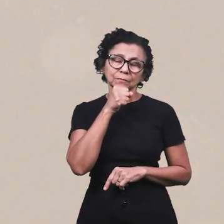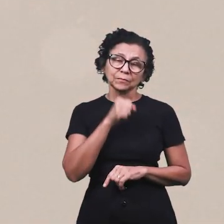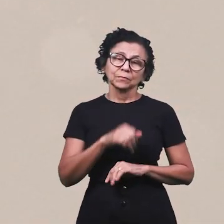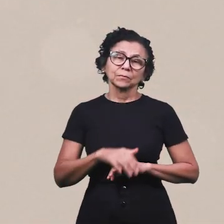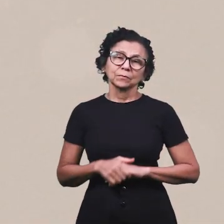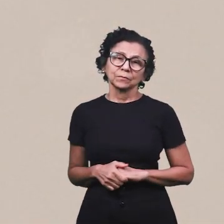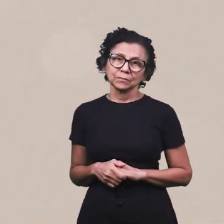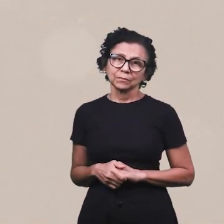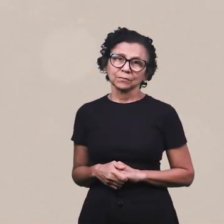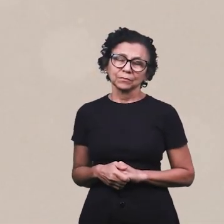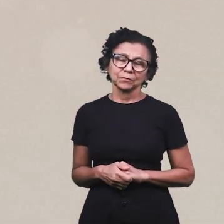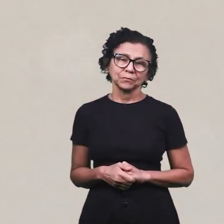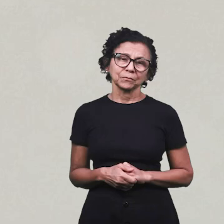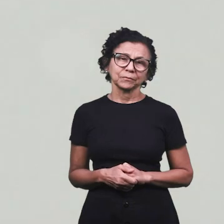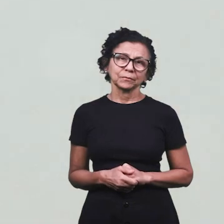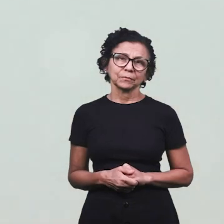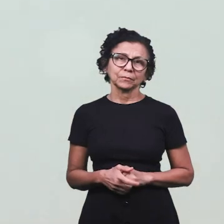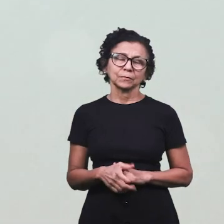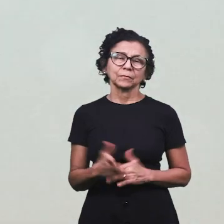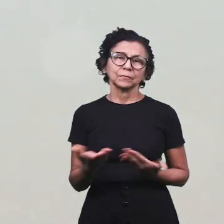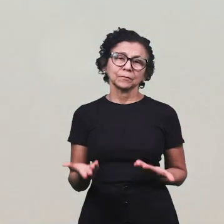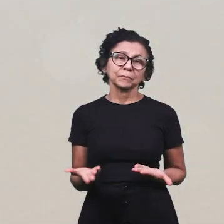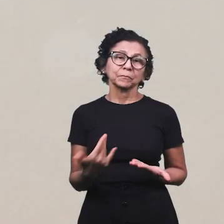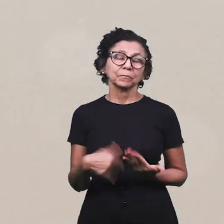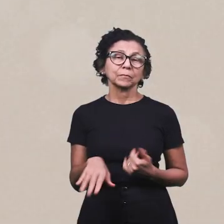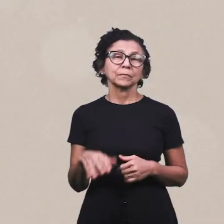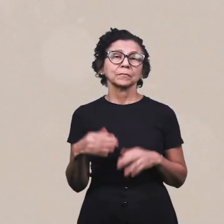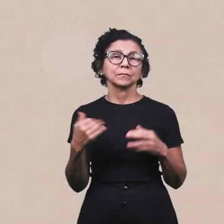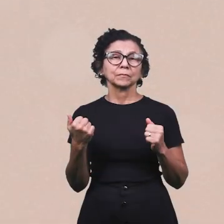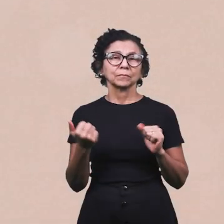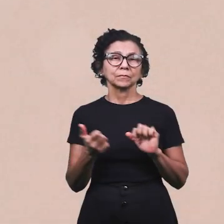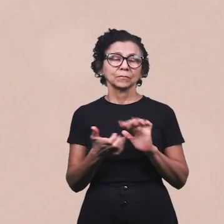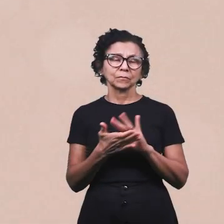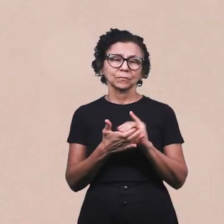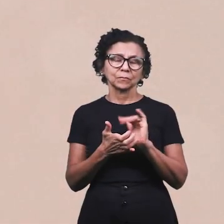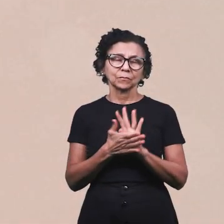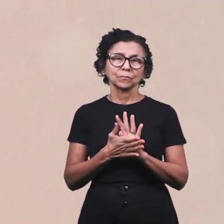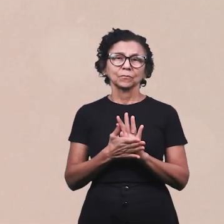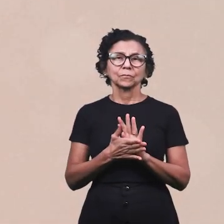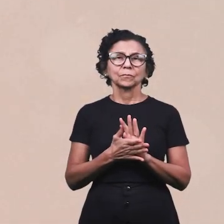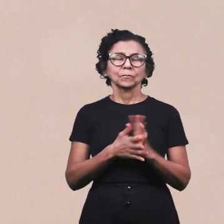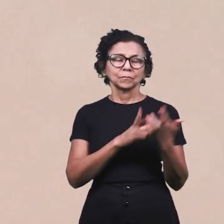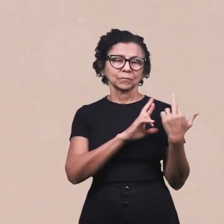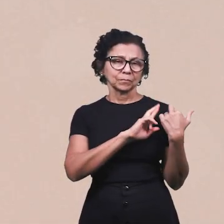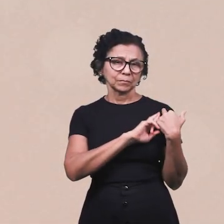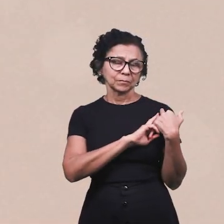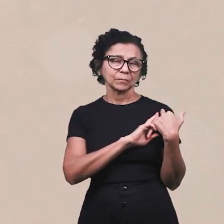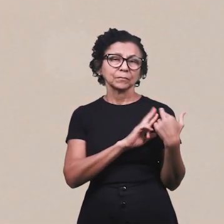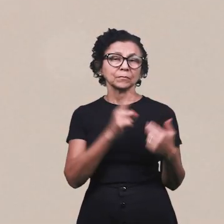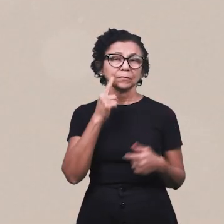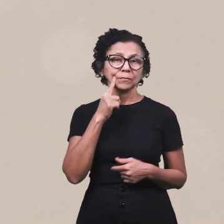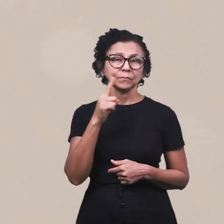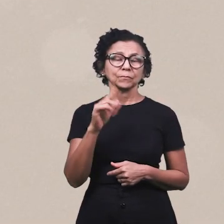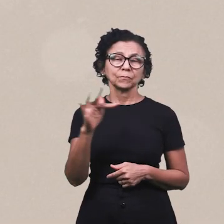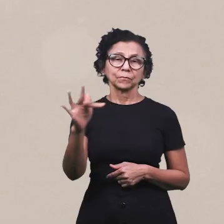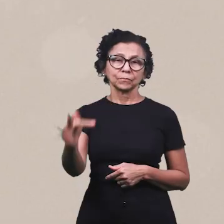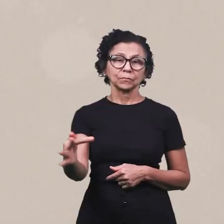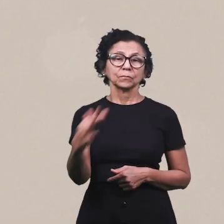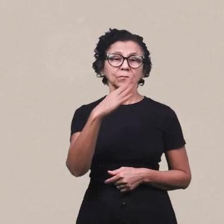adolescentes, intermediários, crianças, trazendo uma mensagem da parte do Senhor, com ministérios.